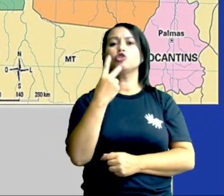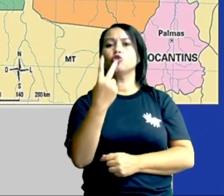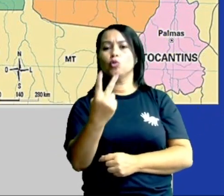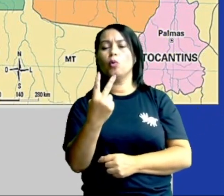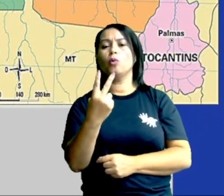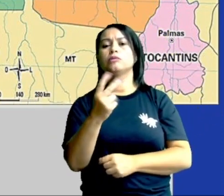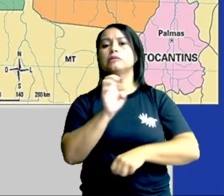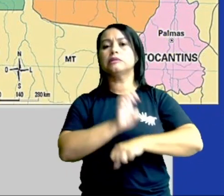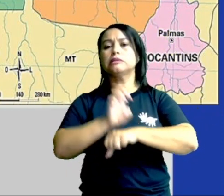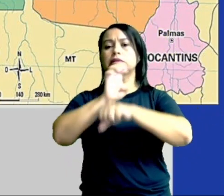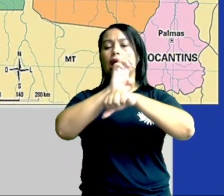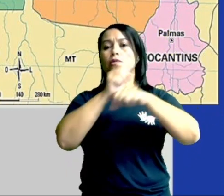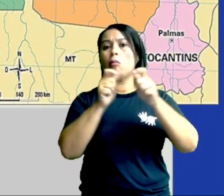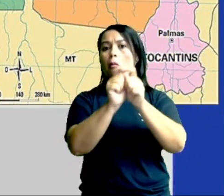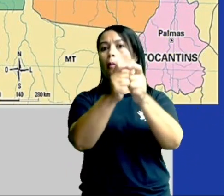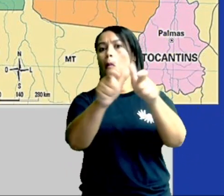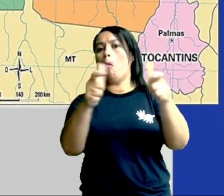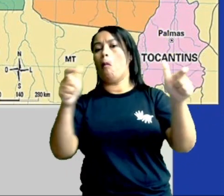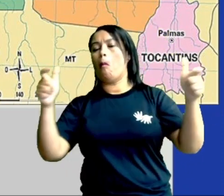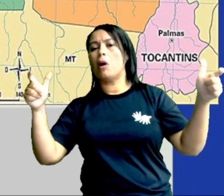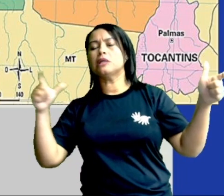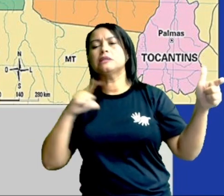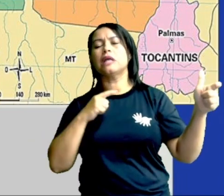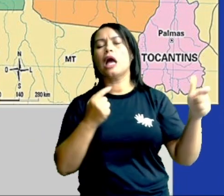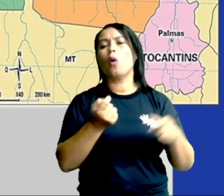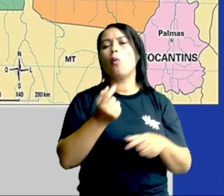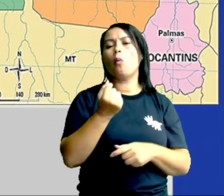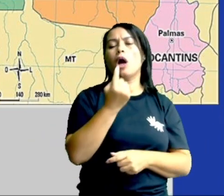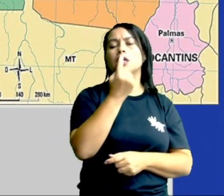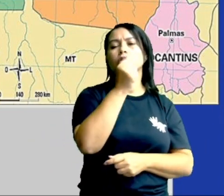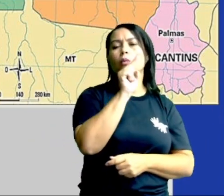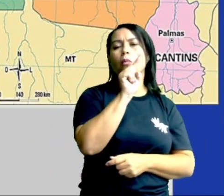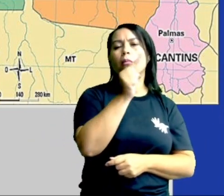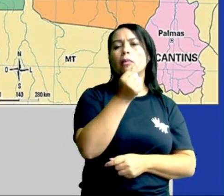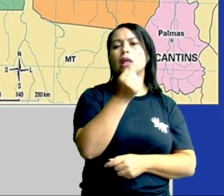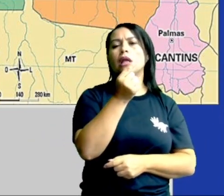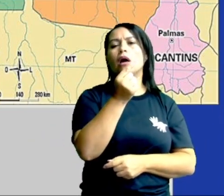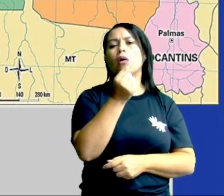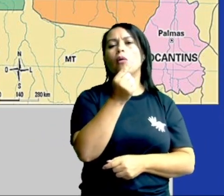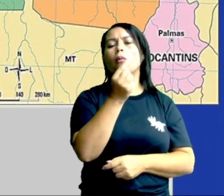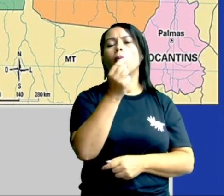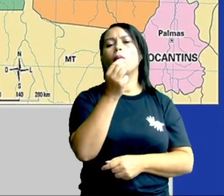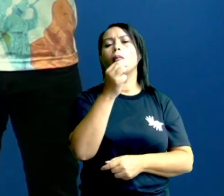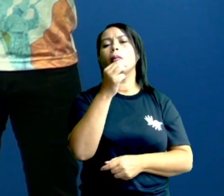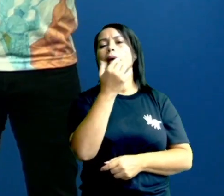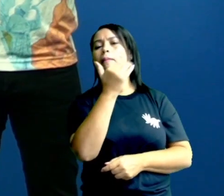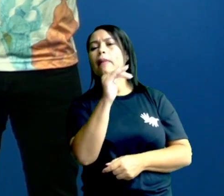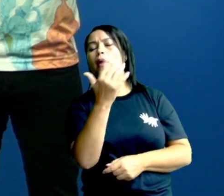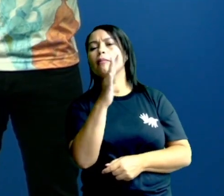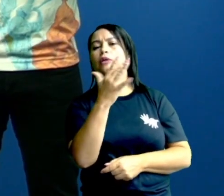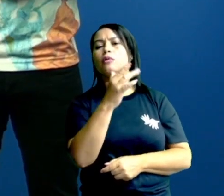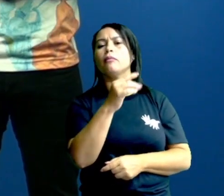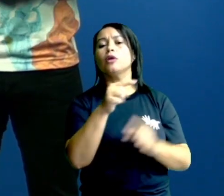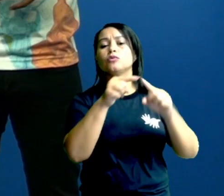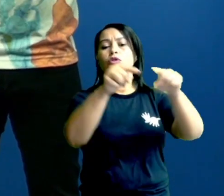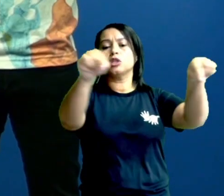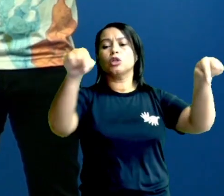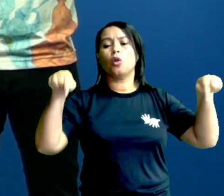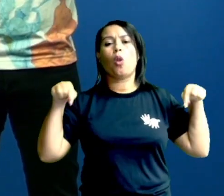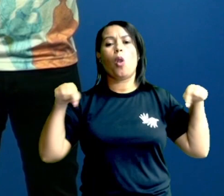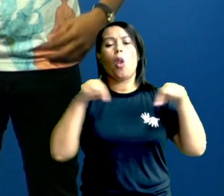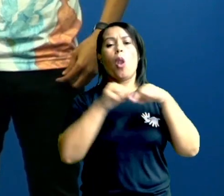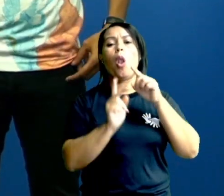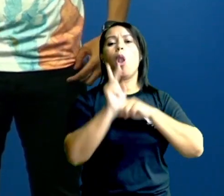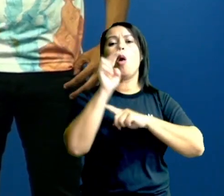está cada um deles tem quase 1 milhão é um milhão e meio de quilômetros quadrados e com certeza aí nesse